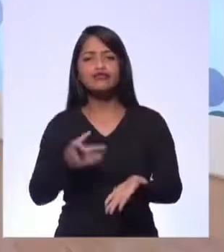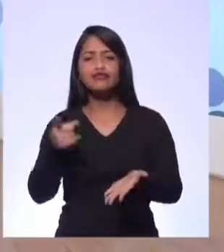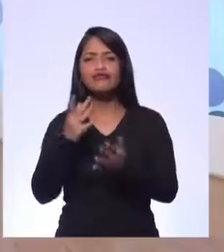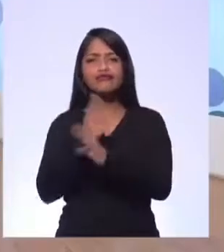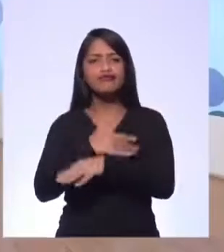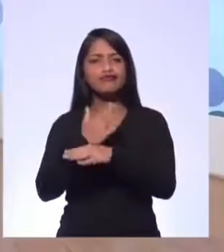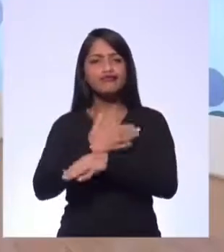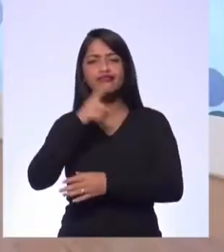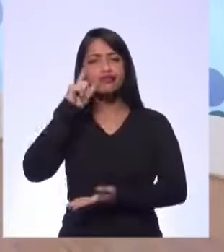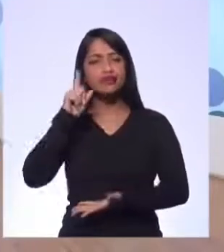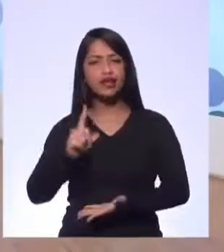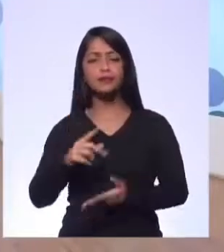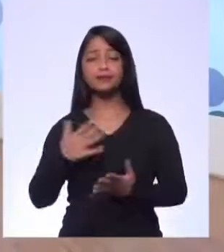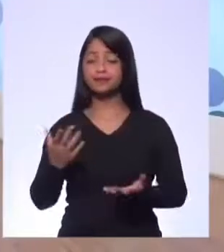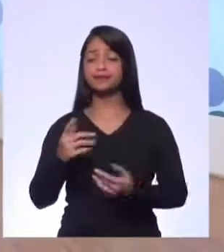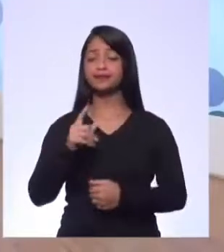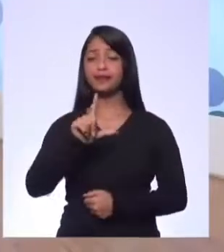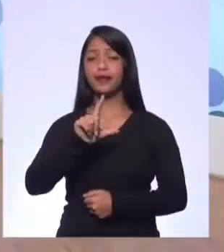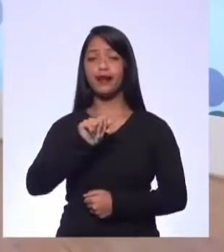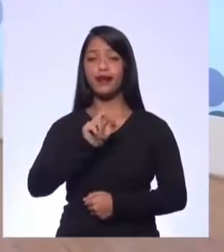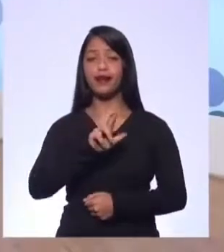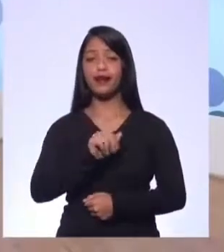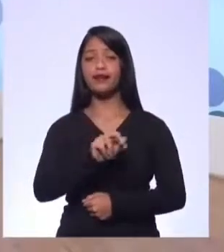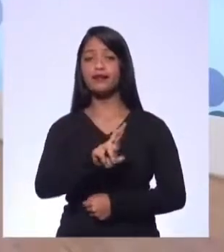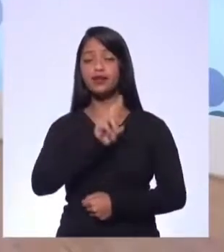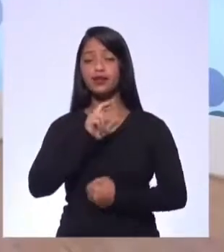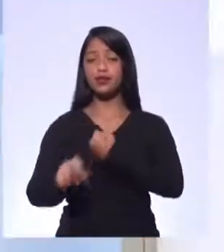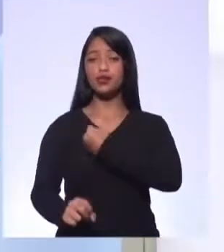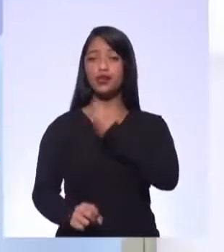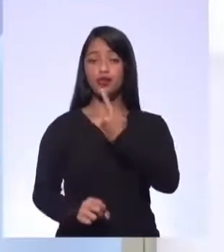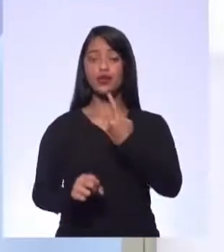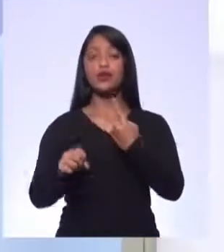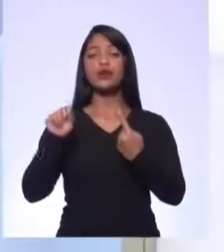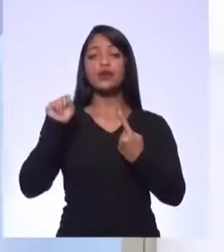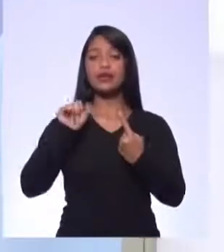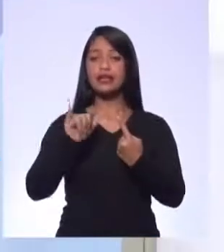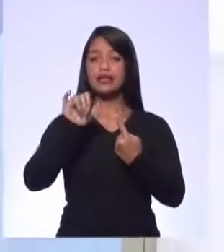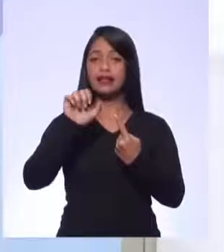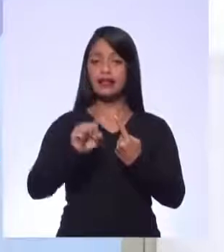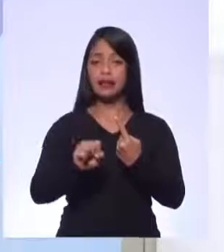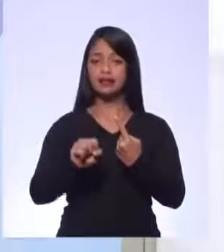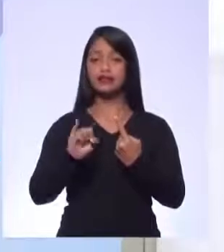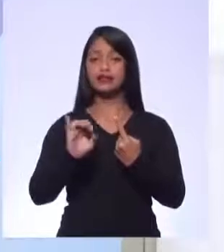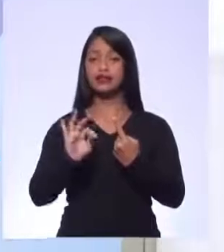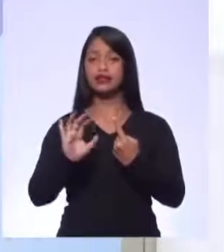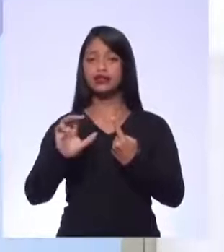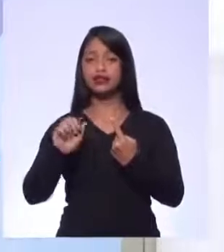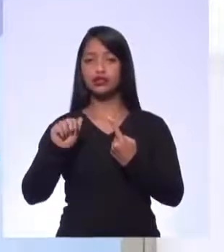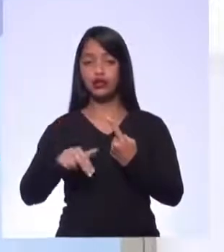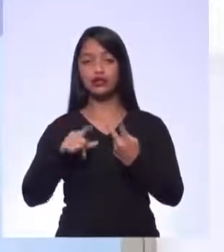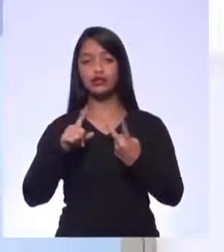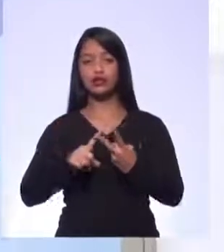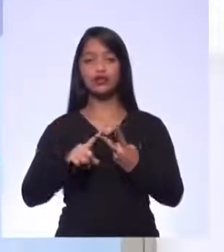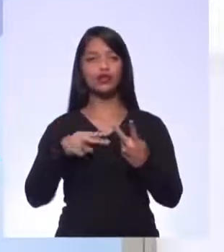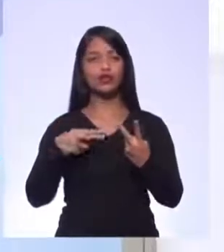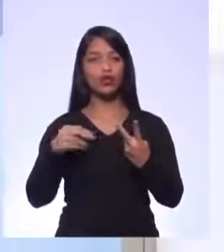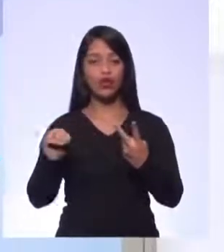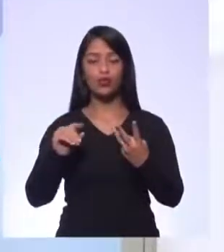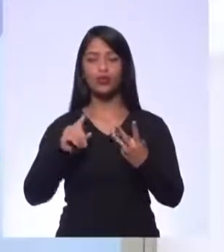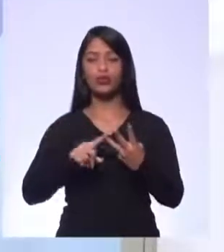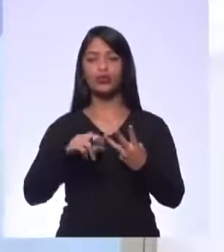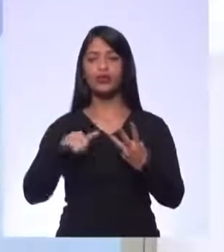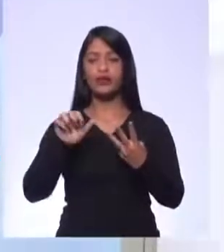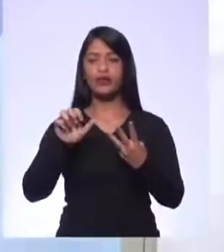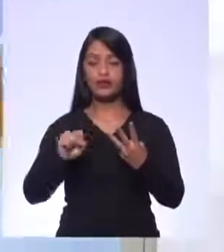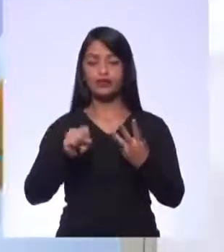A Lara respondeu 1, yes, it can't, no, it can't, 2, no, it can't, 3, yeah, no,